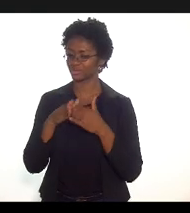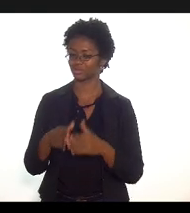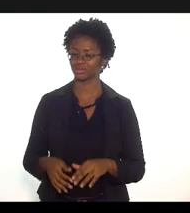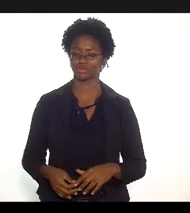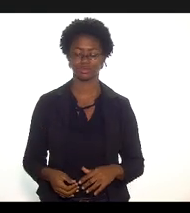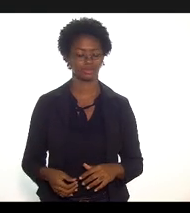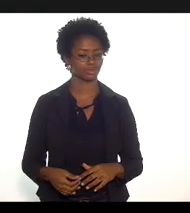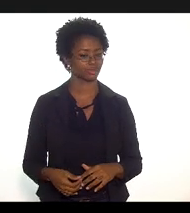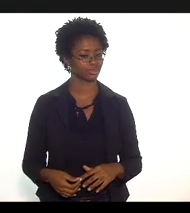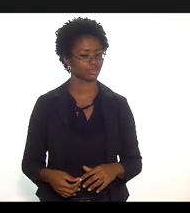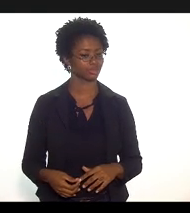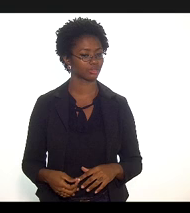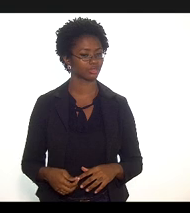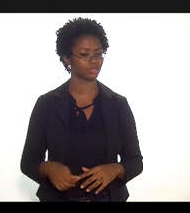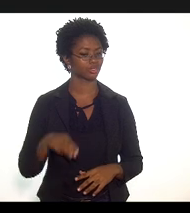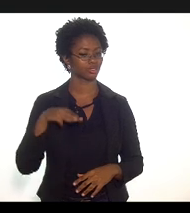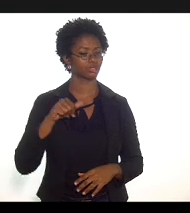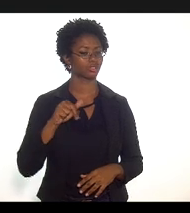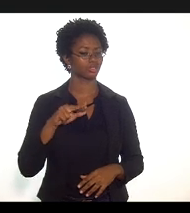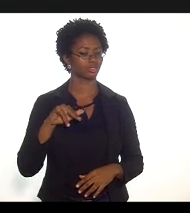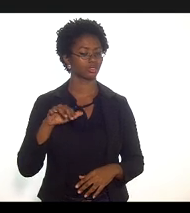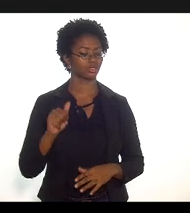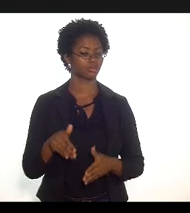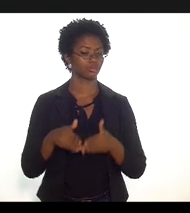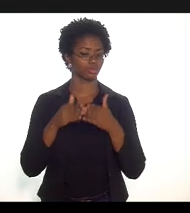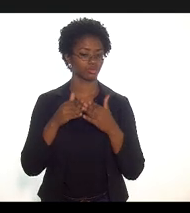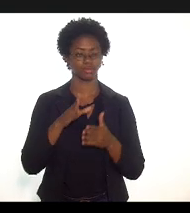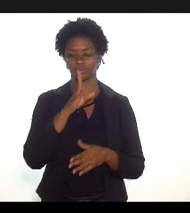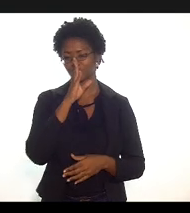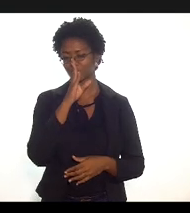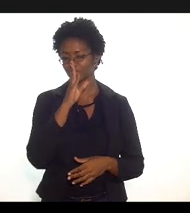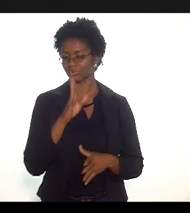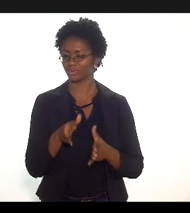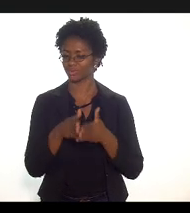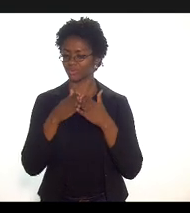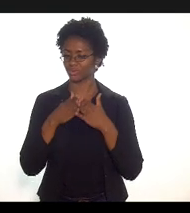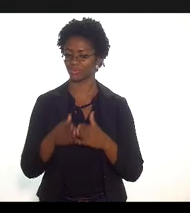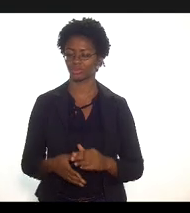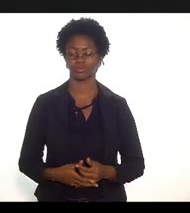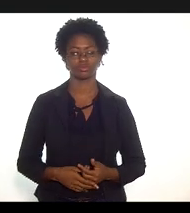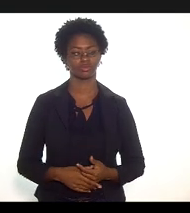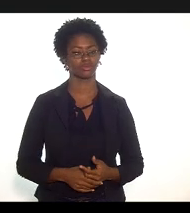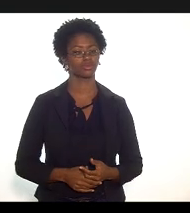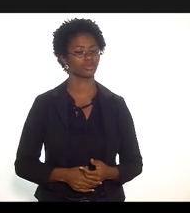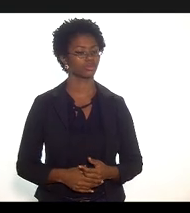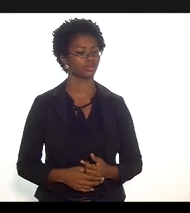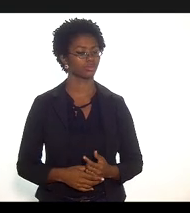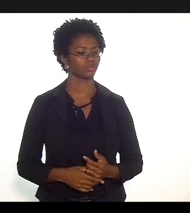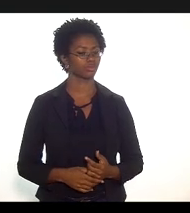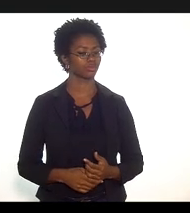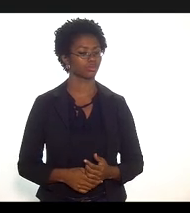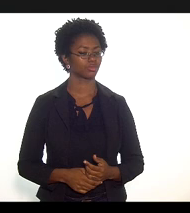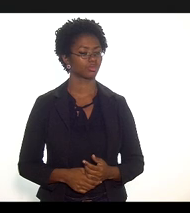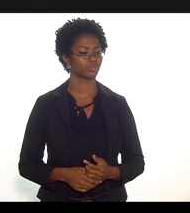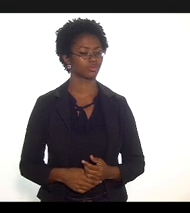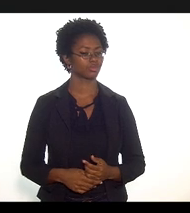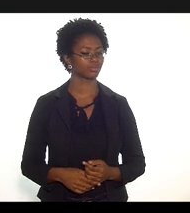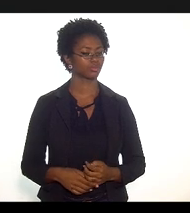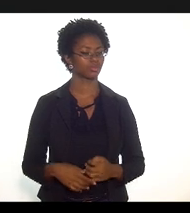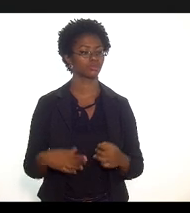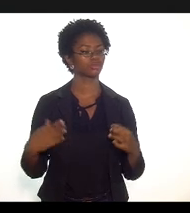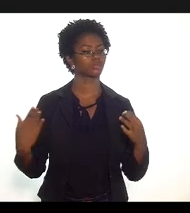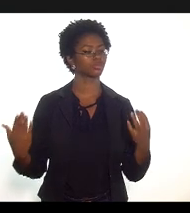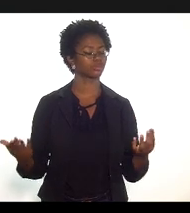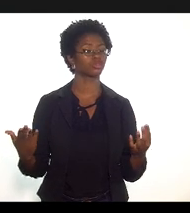Paulo. Márcia Caram, Márcia, por favor, fecha seu áudio. Então, Márcia. O que é que vai acontecer? Mas, Paulo, os que